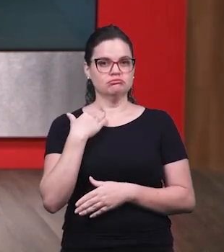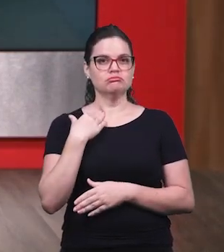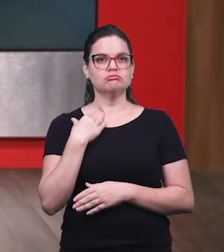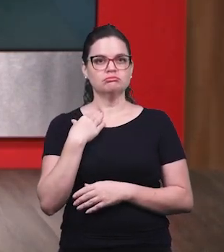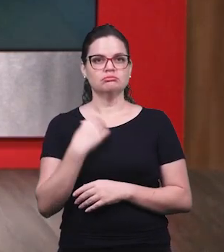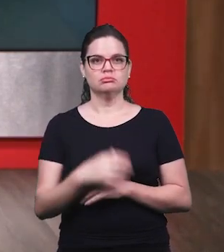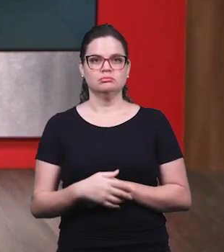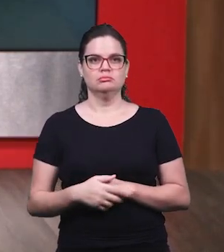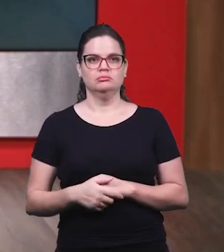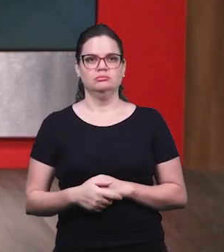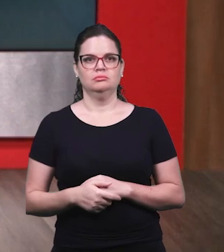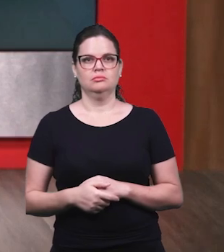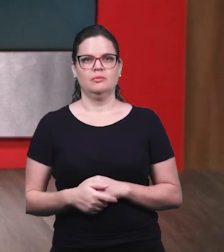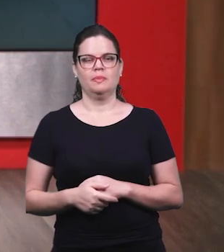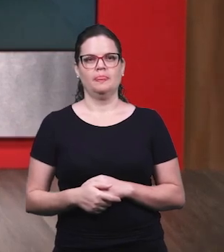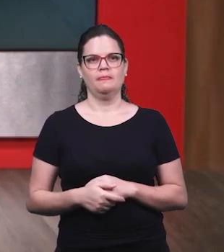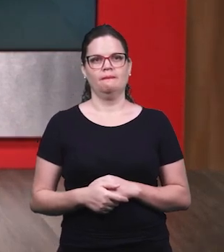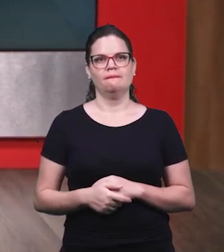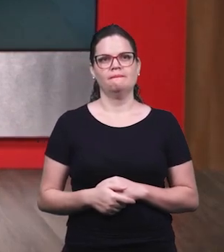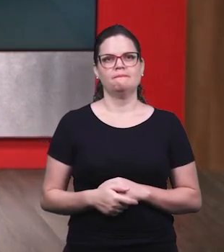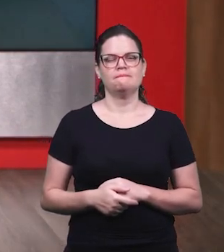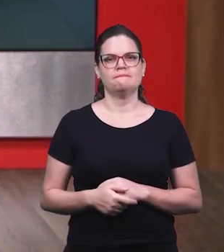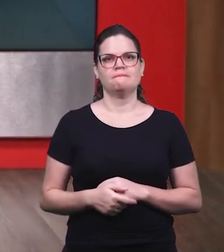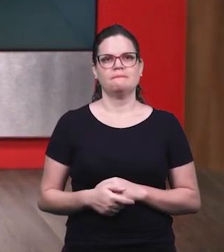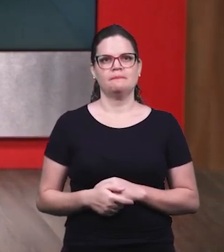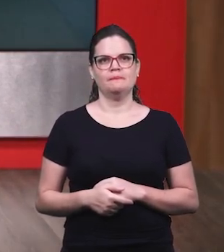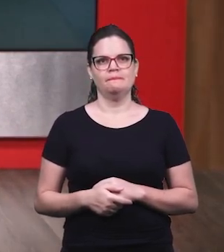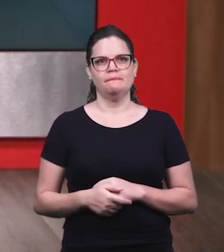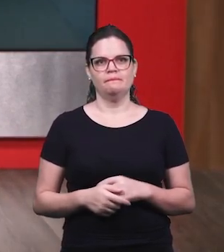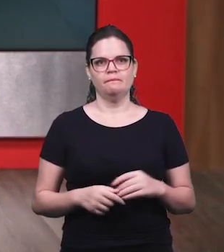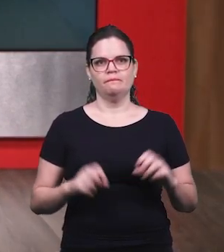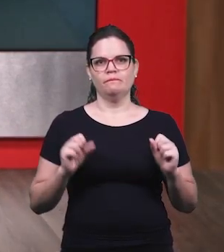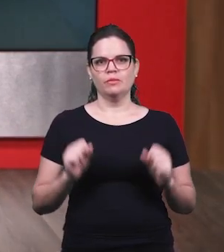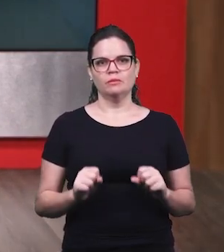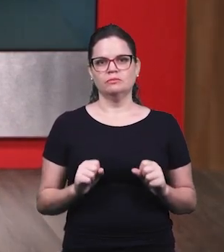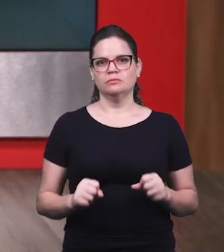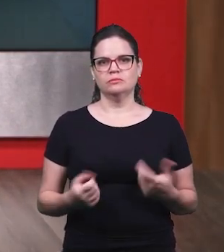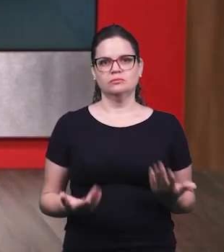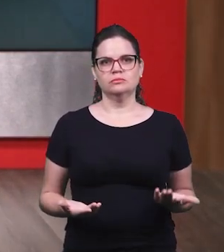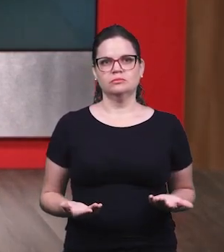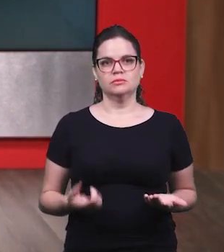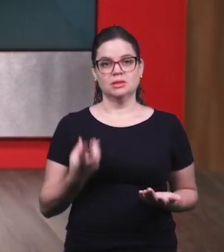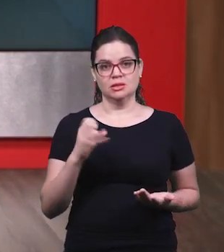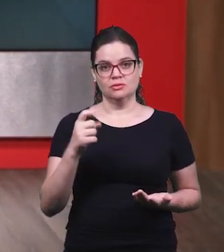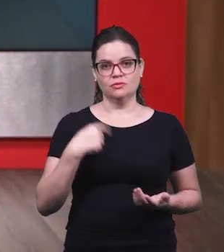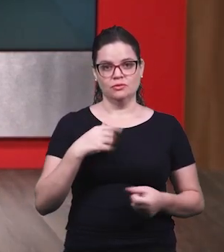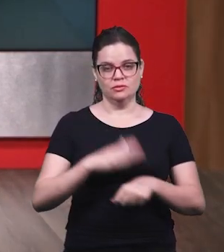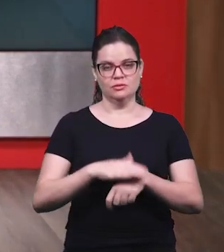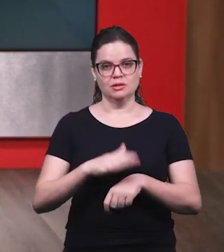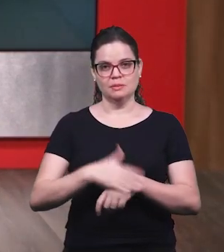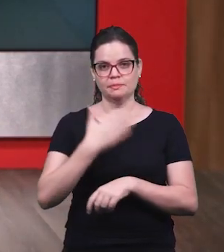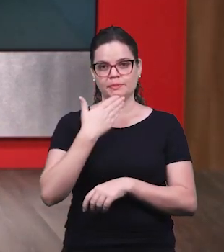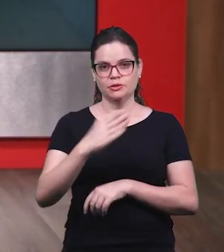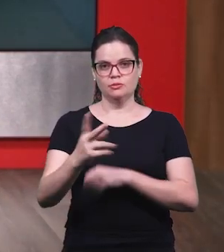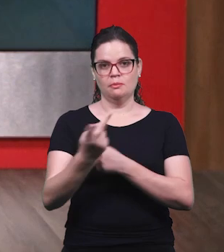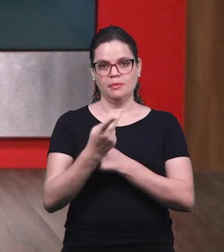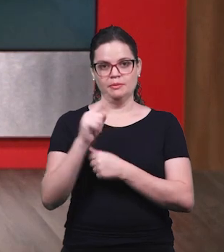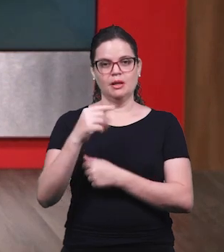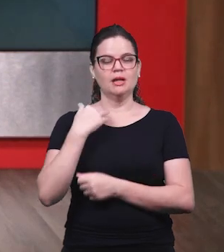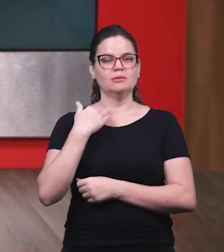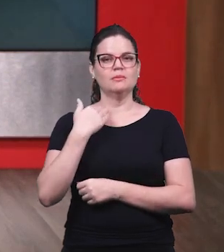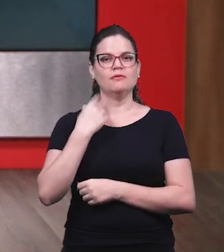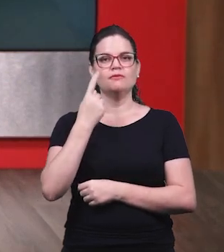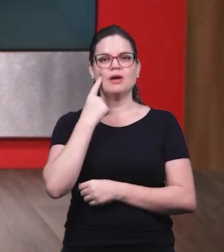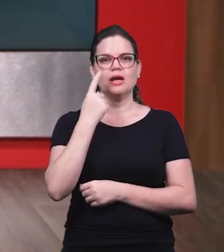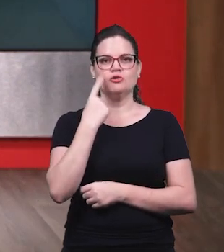seja o mais subsidiado possível, mas se você fez um empréstimo no banco, vê o valor do